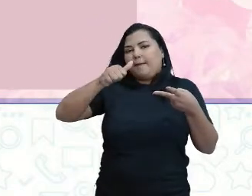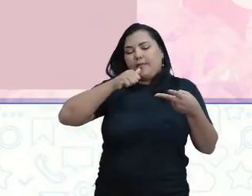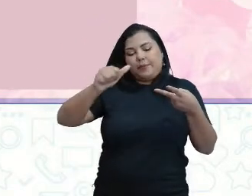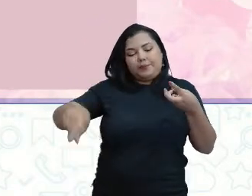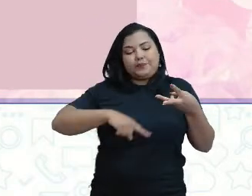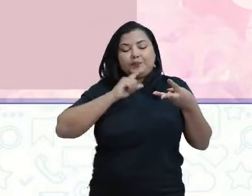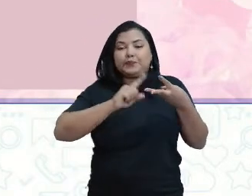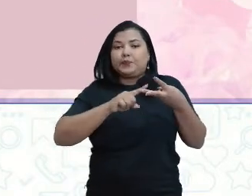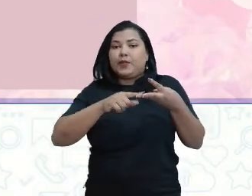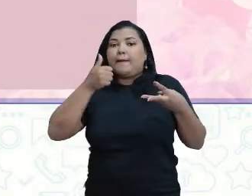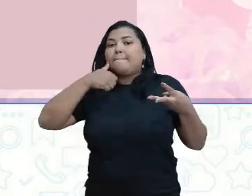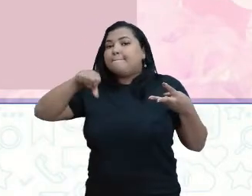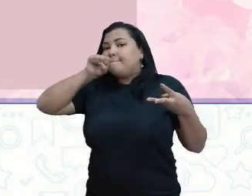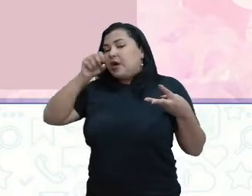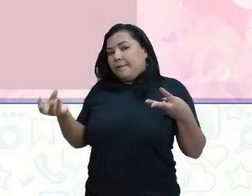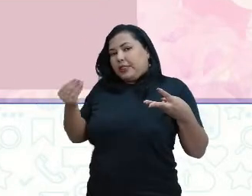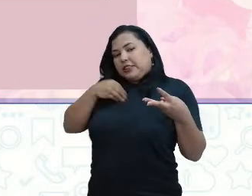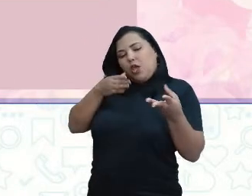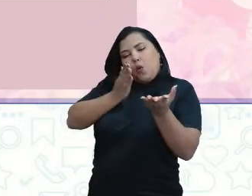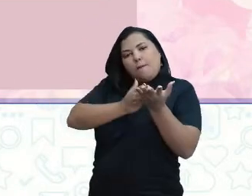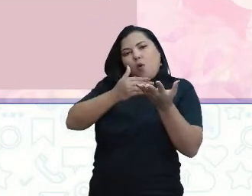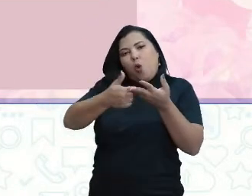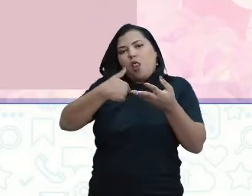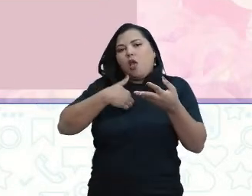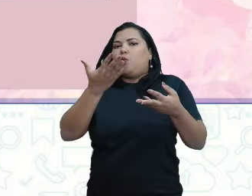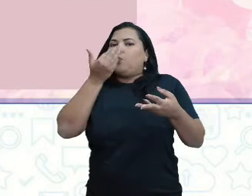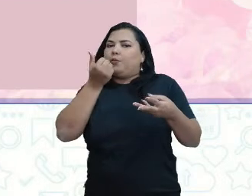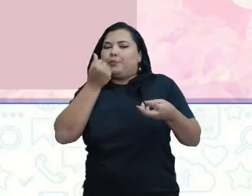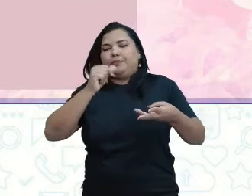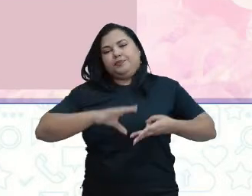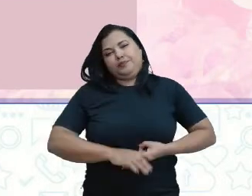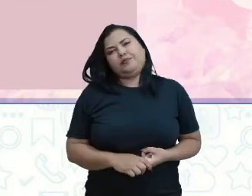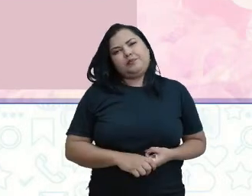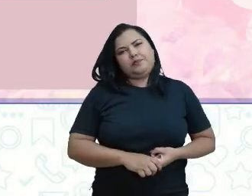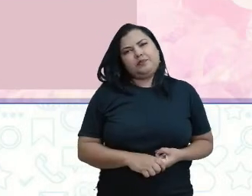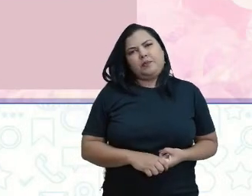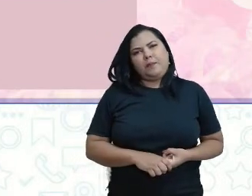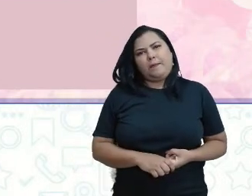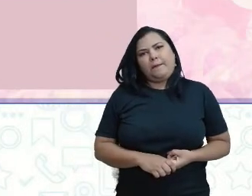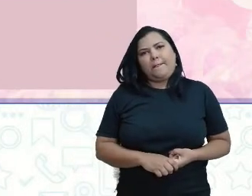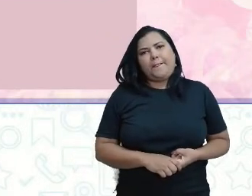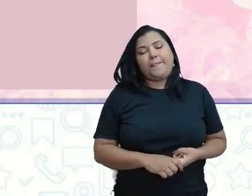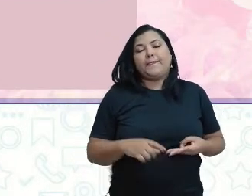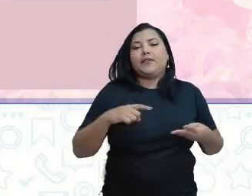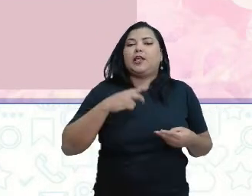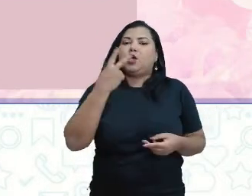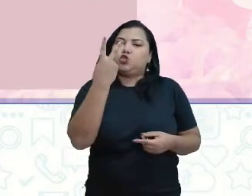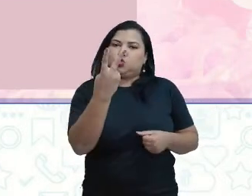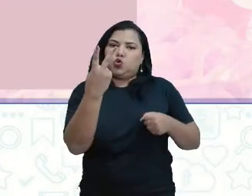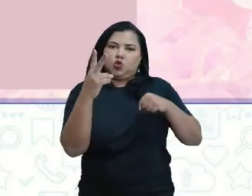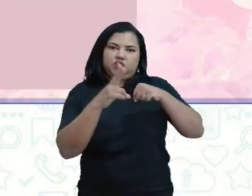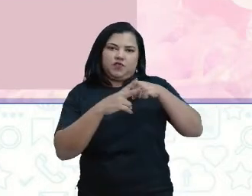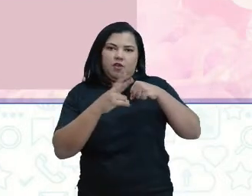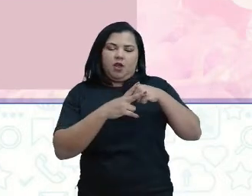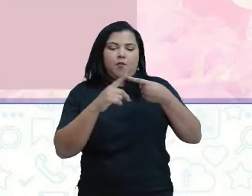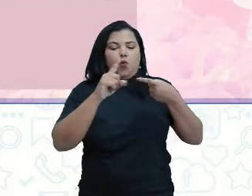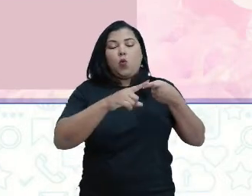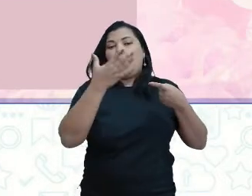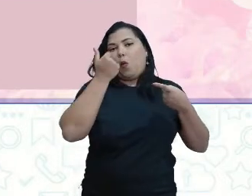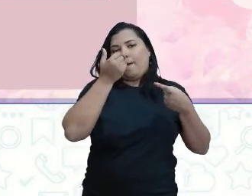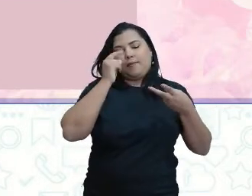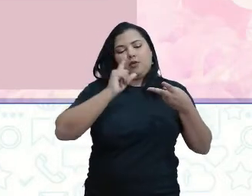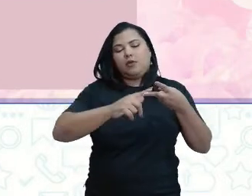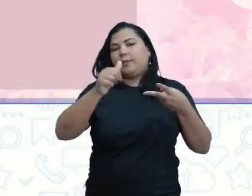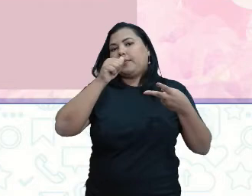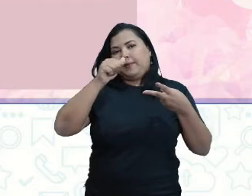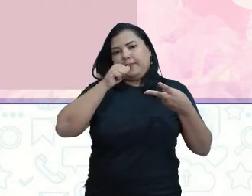minha mãe. Tranquilo, né? A gente tem o quê? 2 verbos, comi e bebi. Portanto, a gente